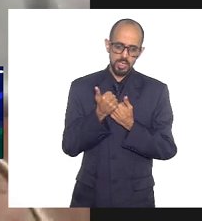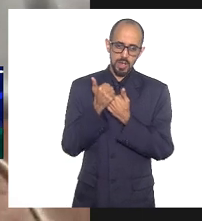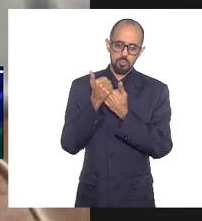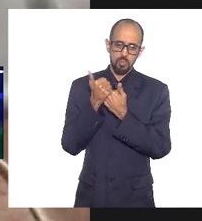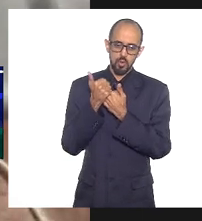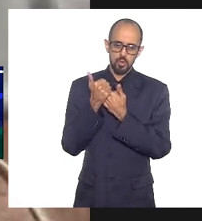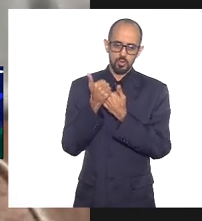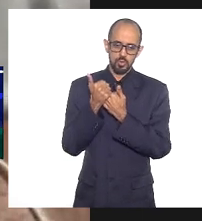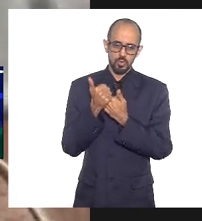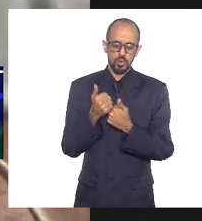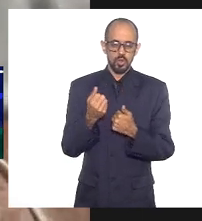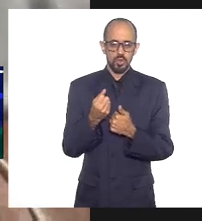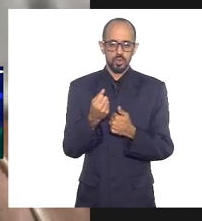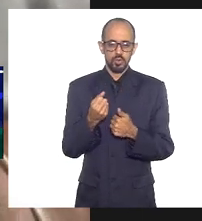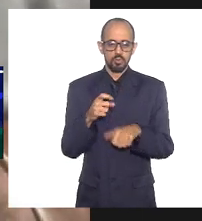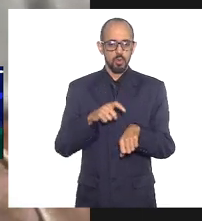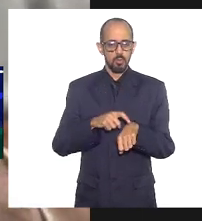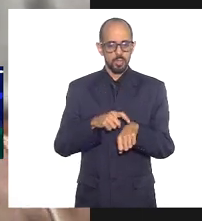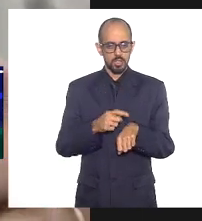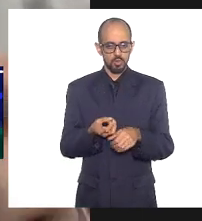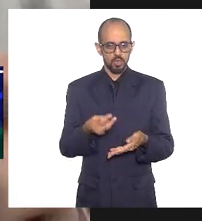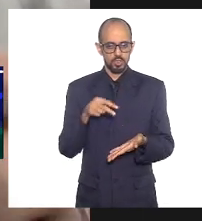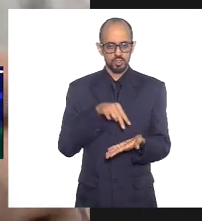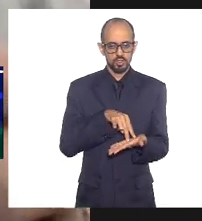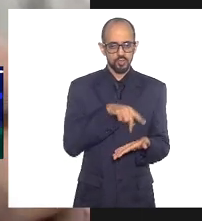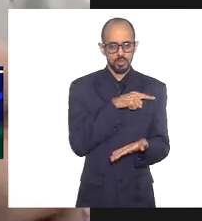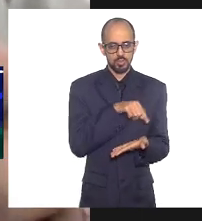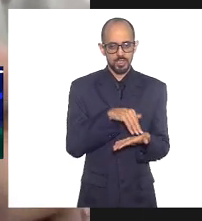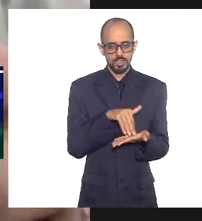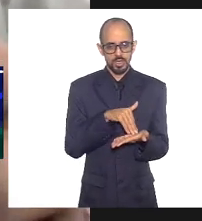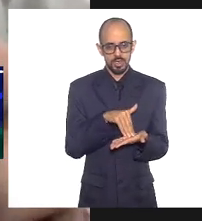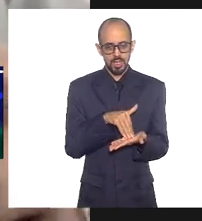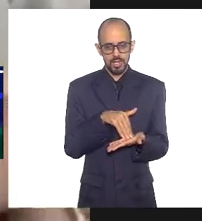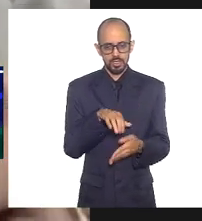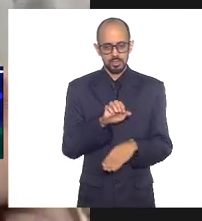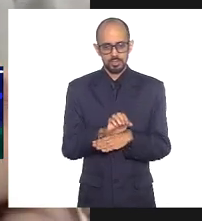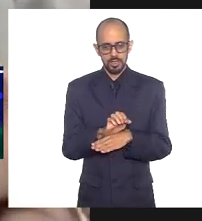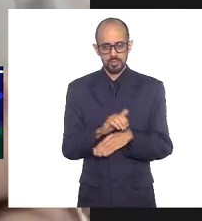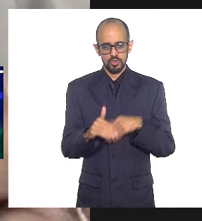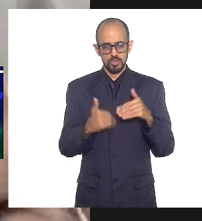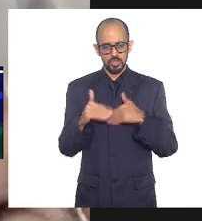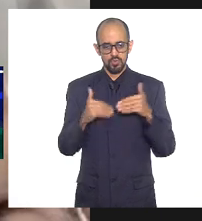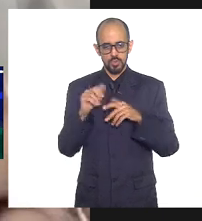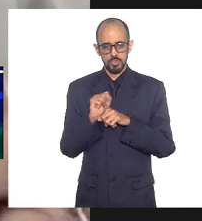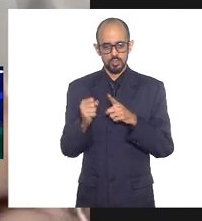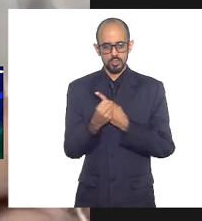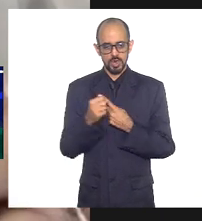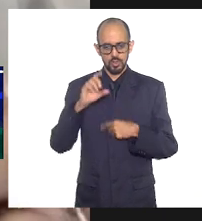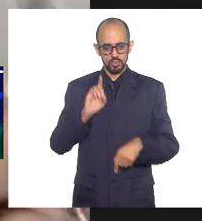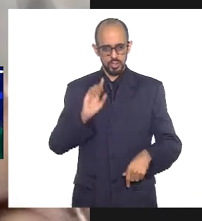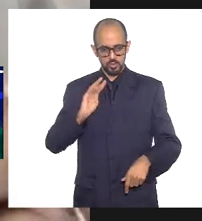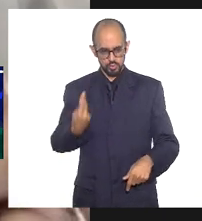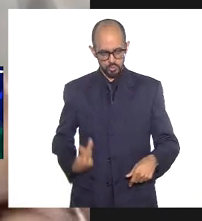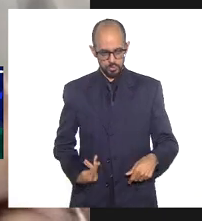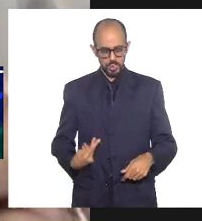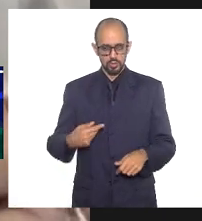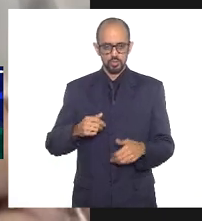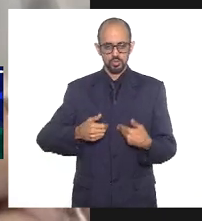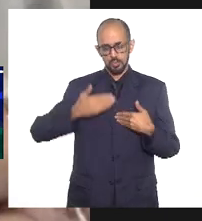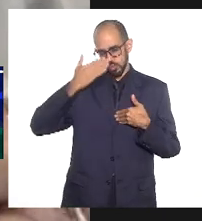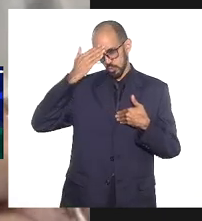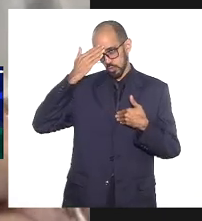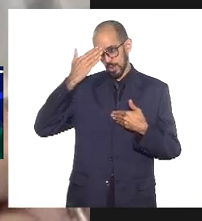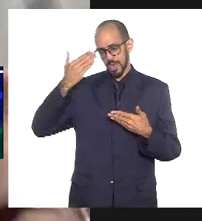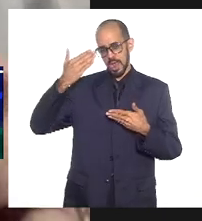enquanto nós estivemos na secretaria estadual de desenvolvimento social e direitos humanos tá sou muito